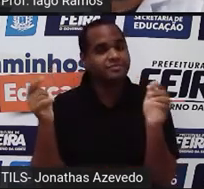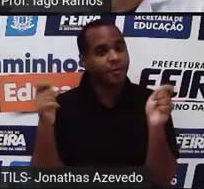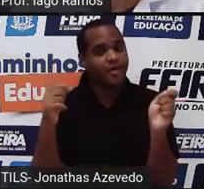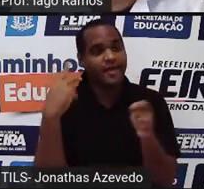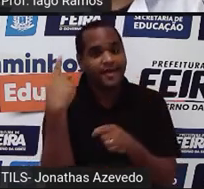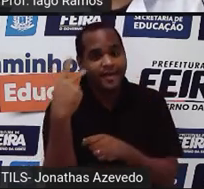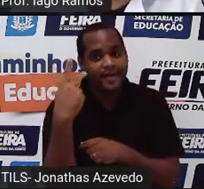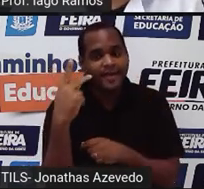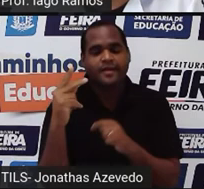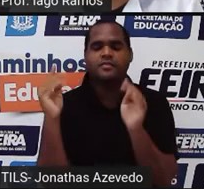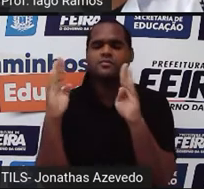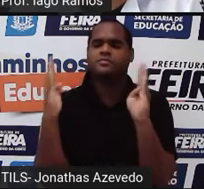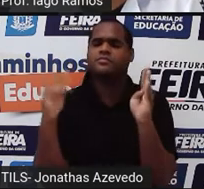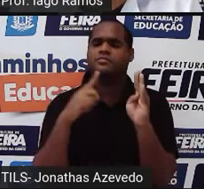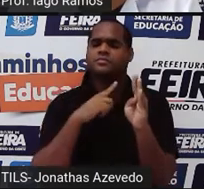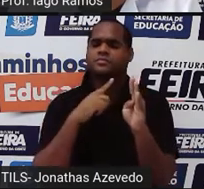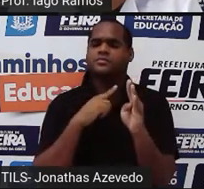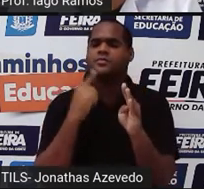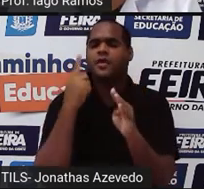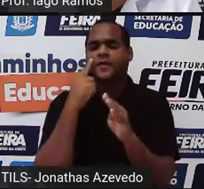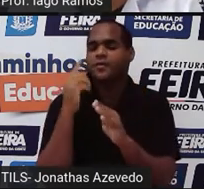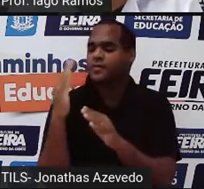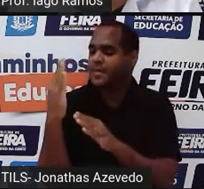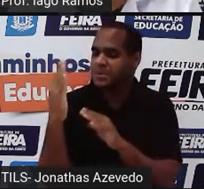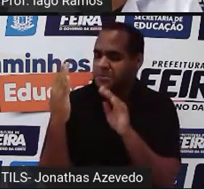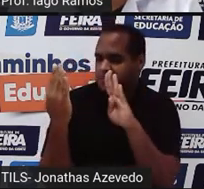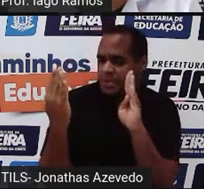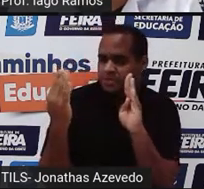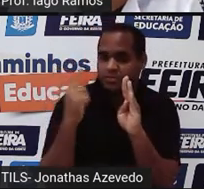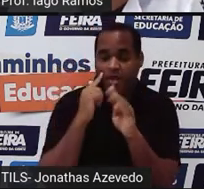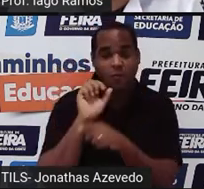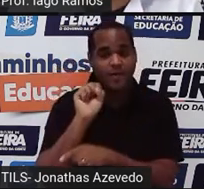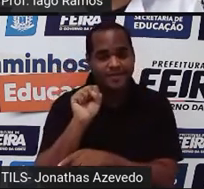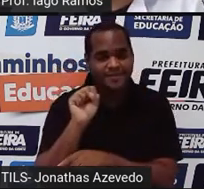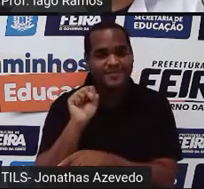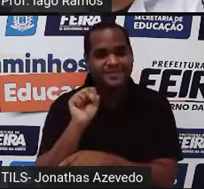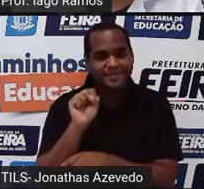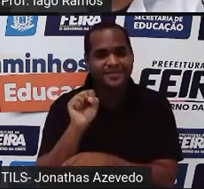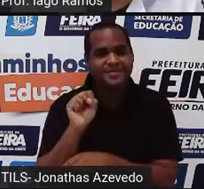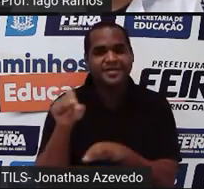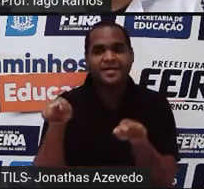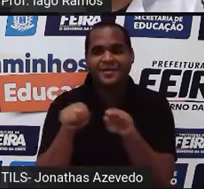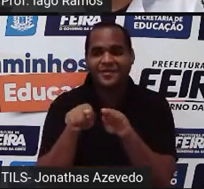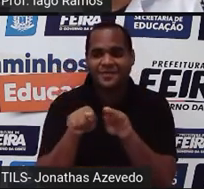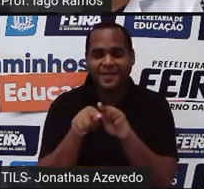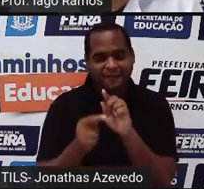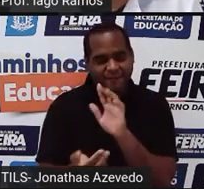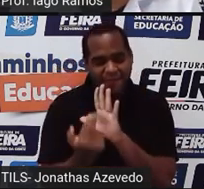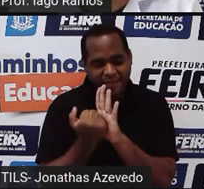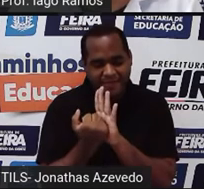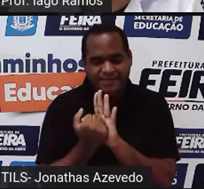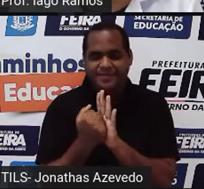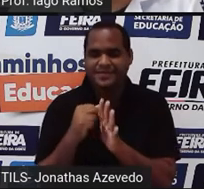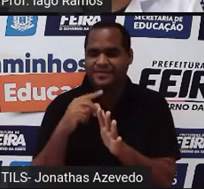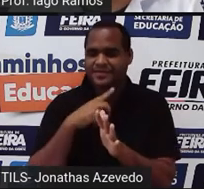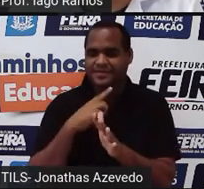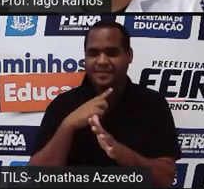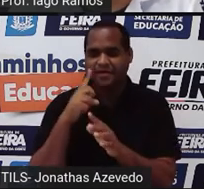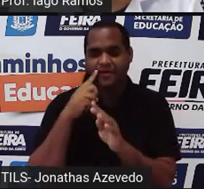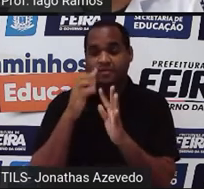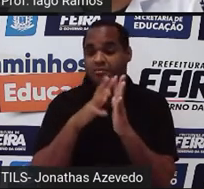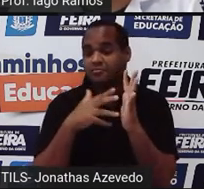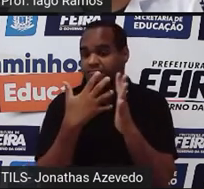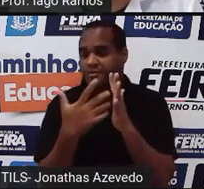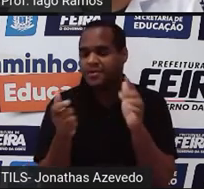figura vai se olhar nesse espelho, que é o ponto S, e vai ver a sua imagem, tá bom? Então, vou colocar a malha para a